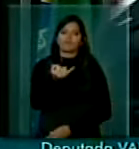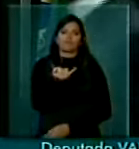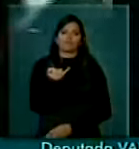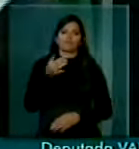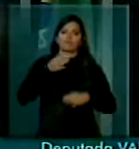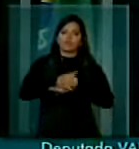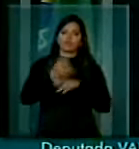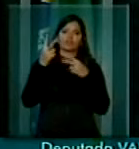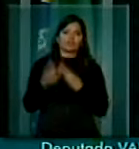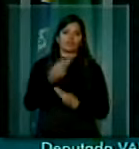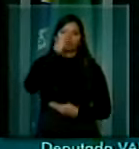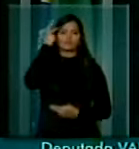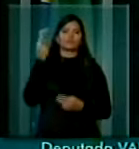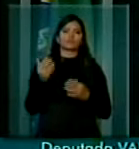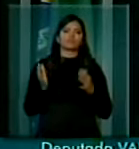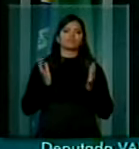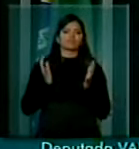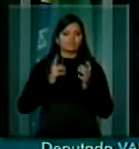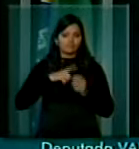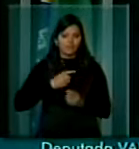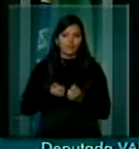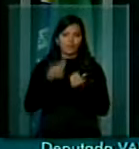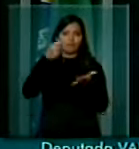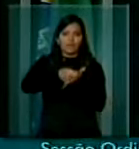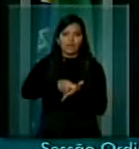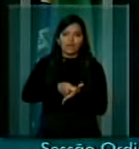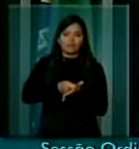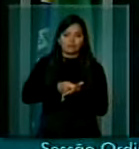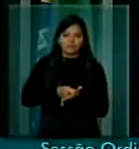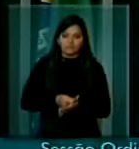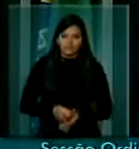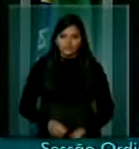oportunidades que têm aqueles mais abastados desse país.